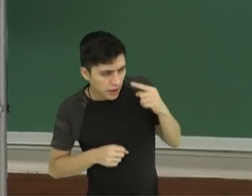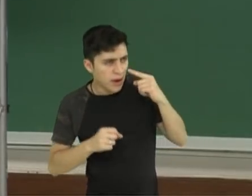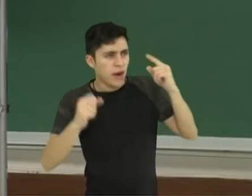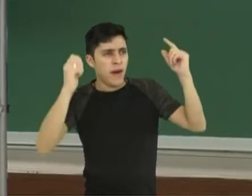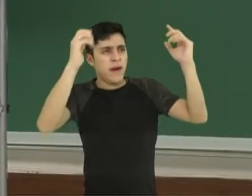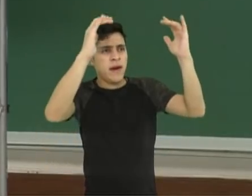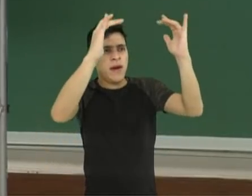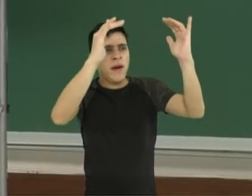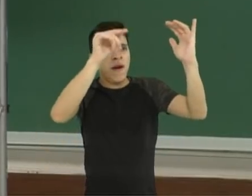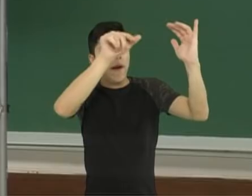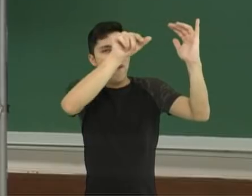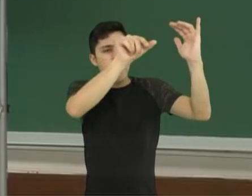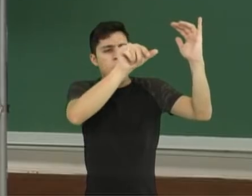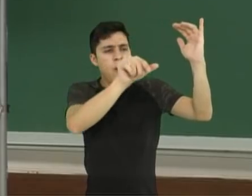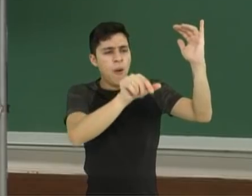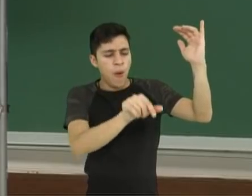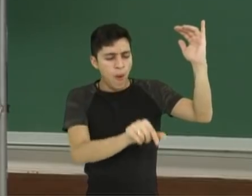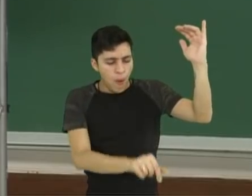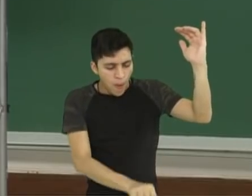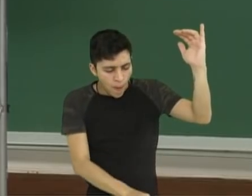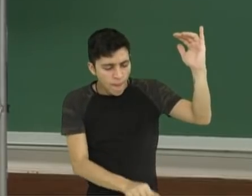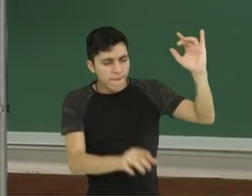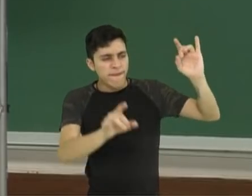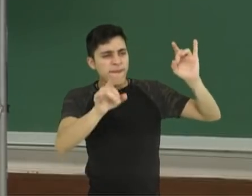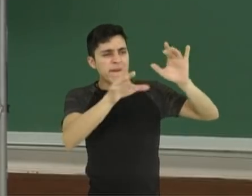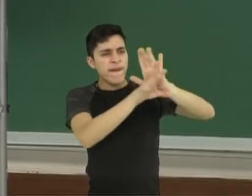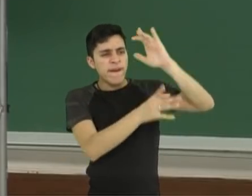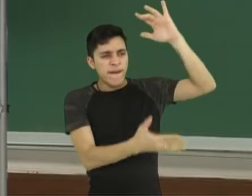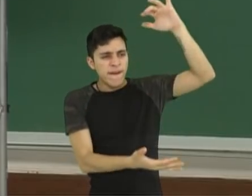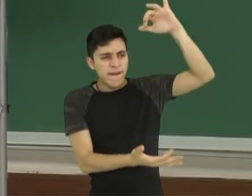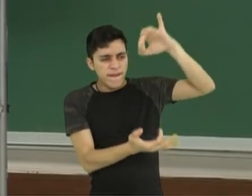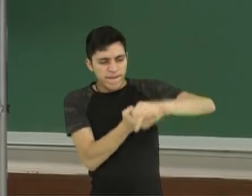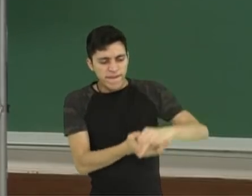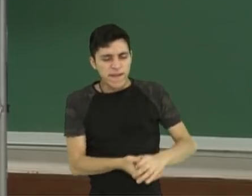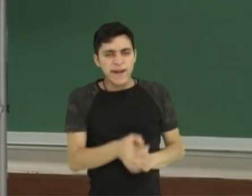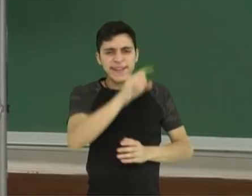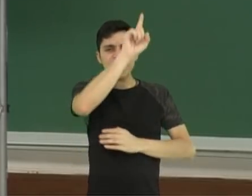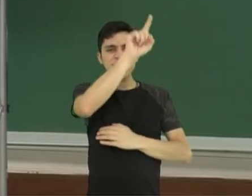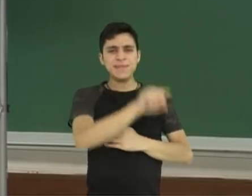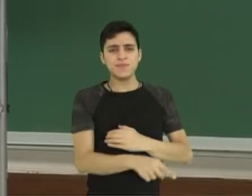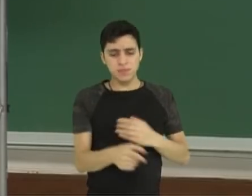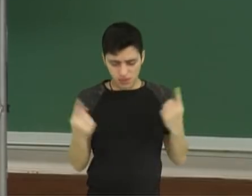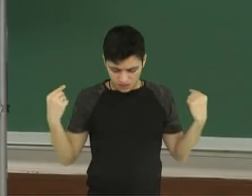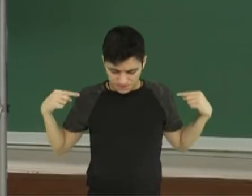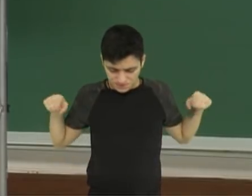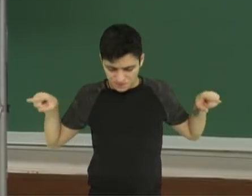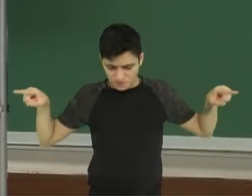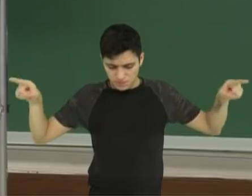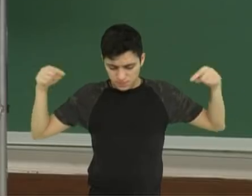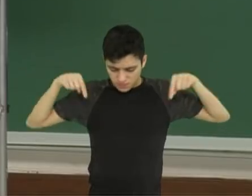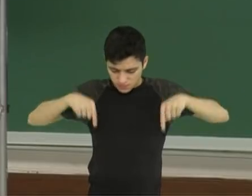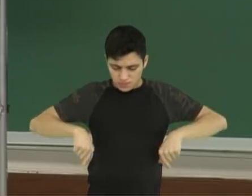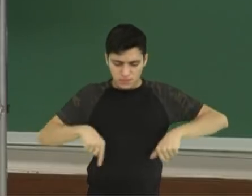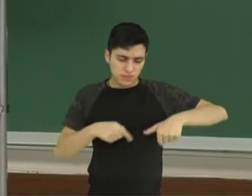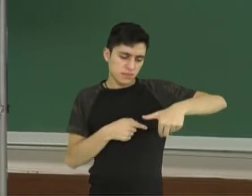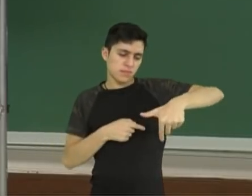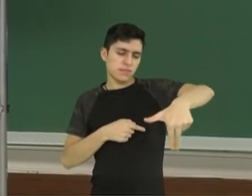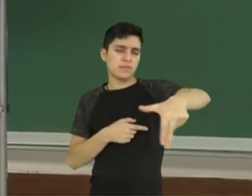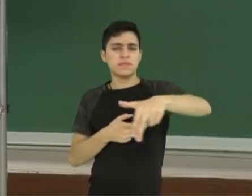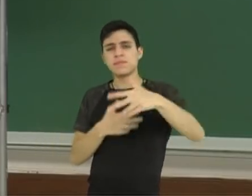inteiro. Sai do cérebro, da região do encéfalo e parte para o corpo todo, para os braços, para as pernas, para o